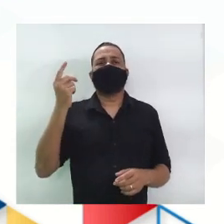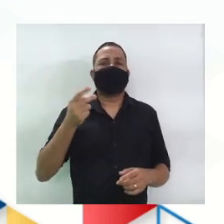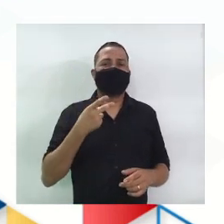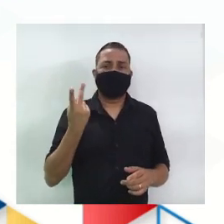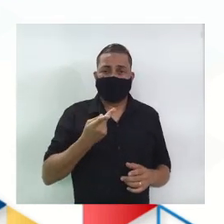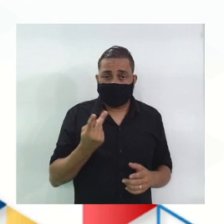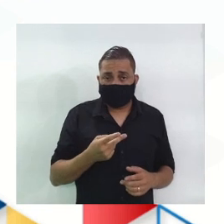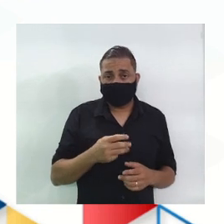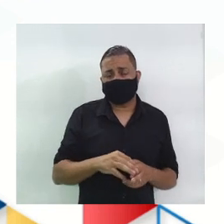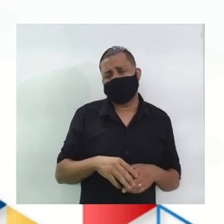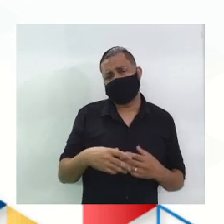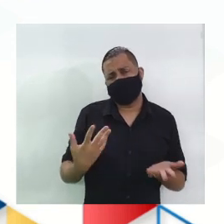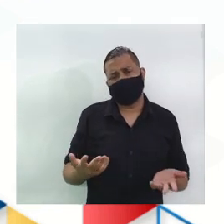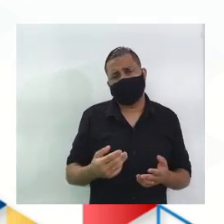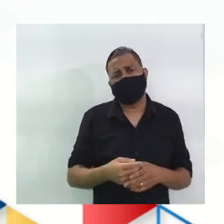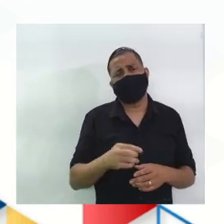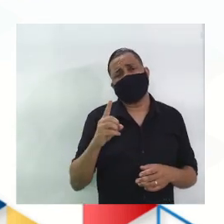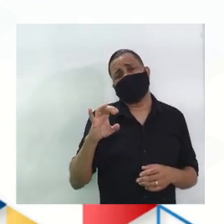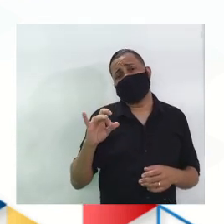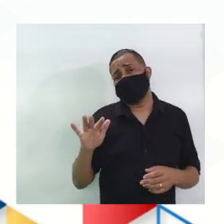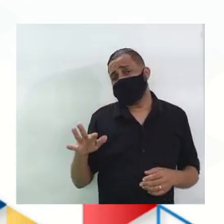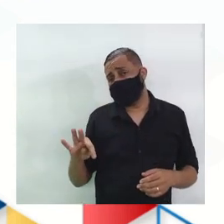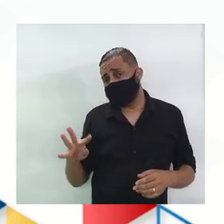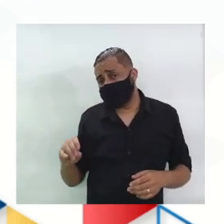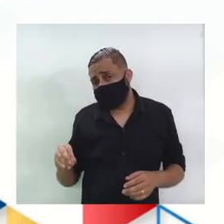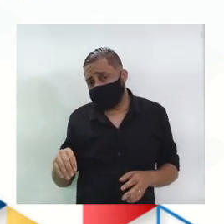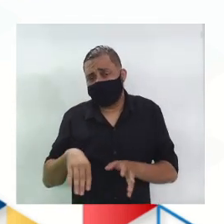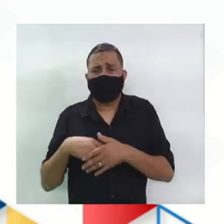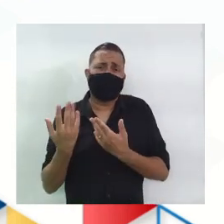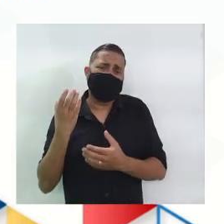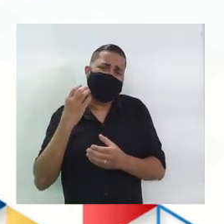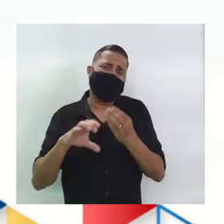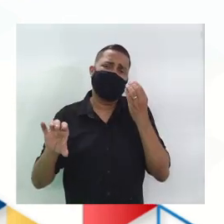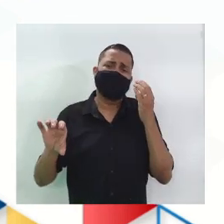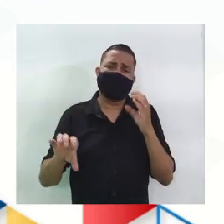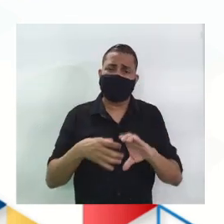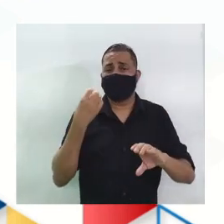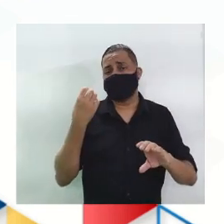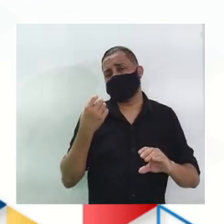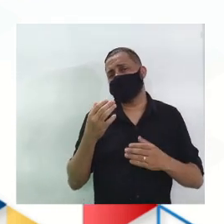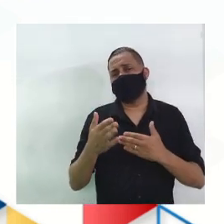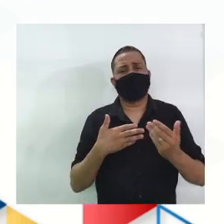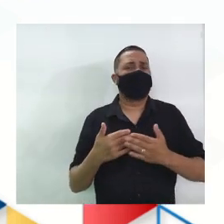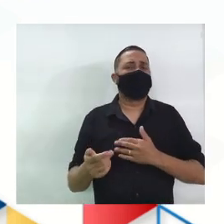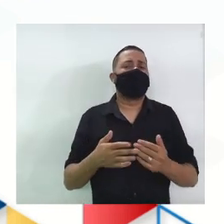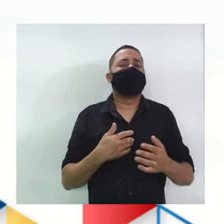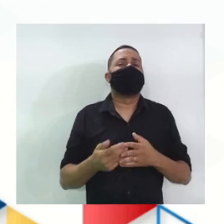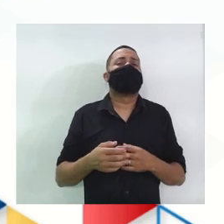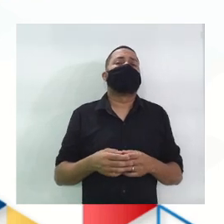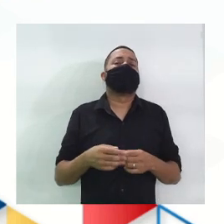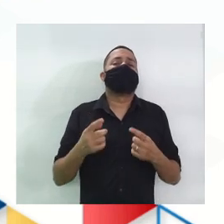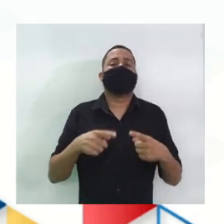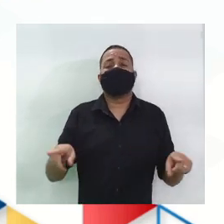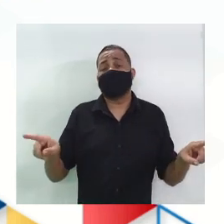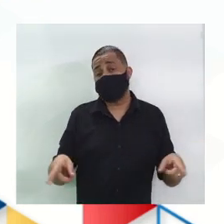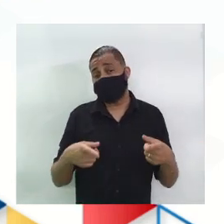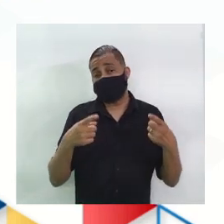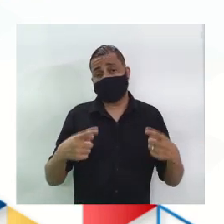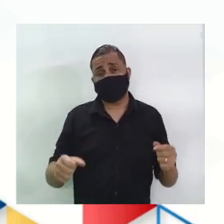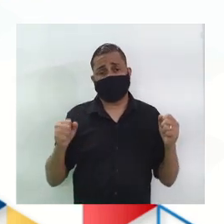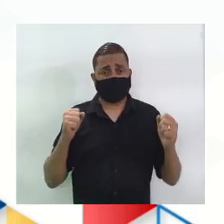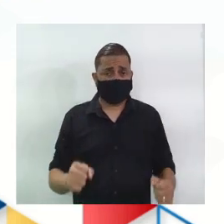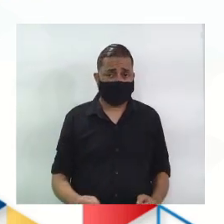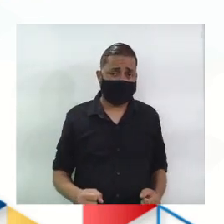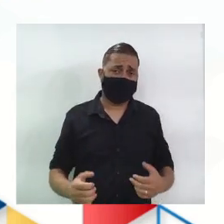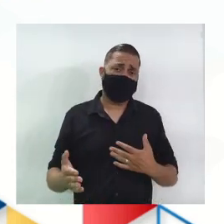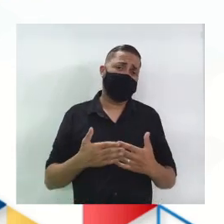ser simplesmente declamado ou então cantado com qualquer tipo de melodia. Pode ser cantado